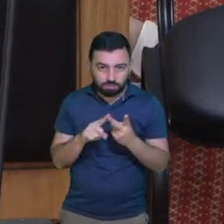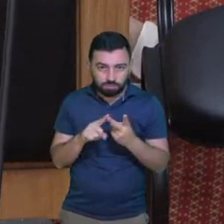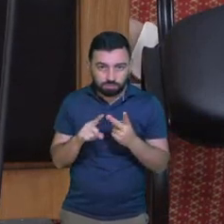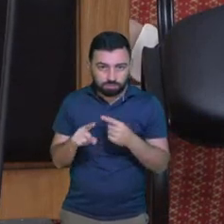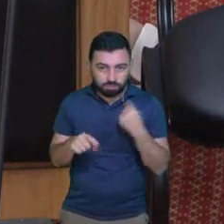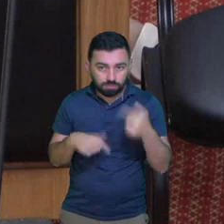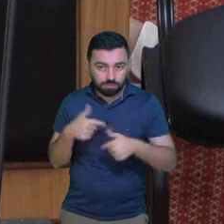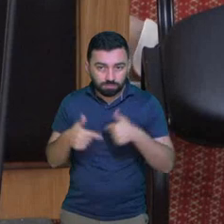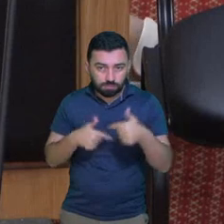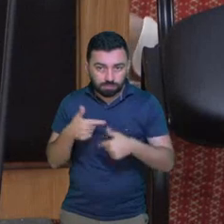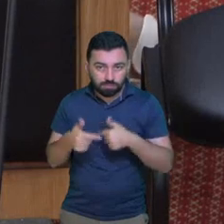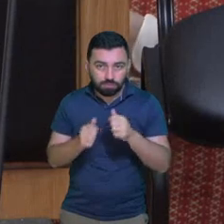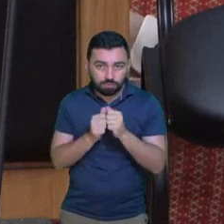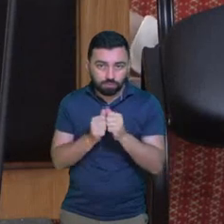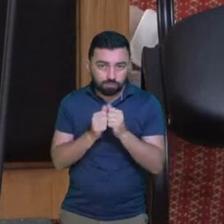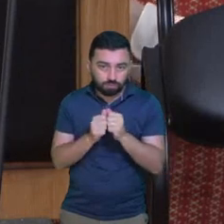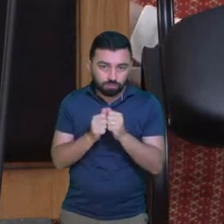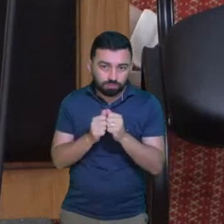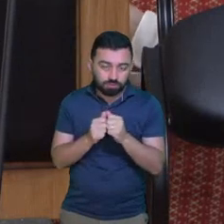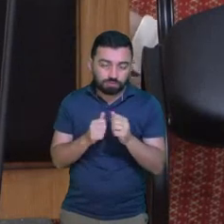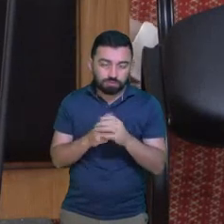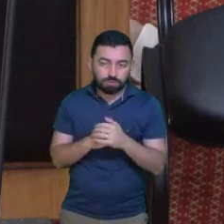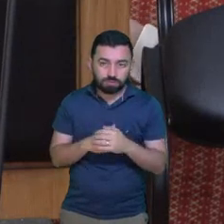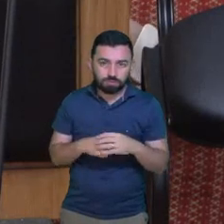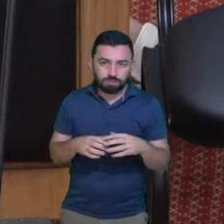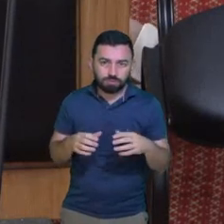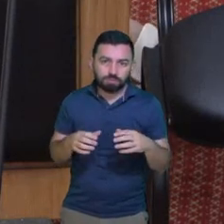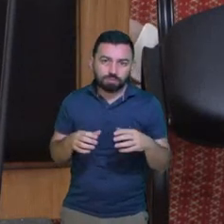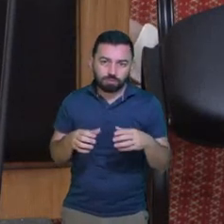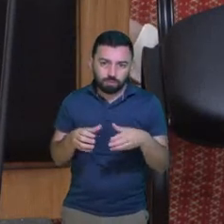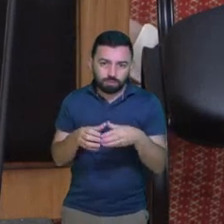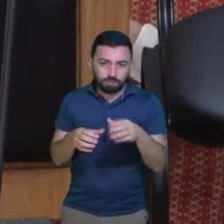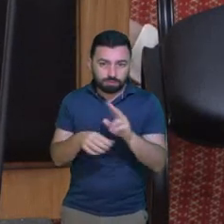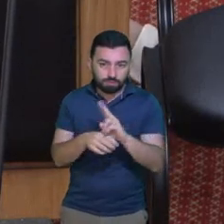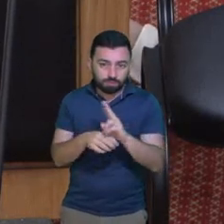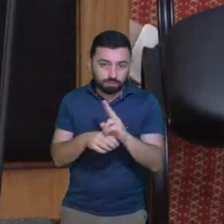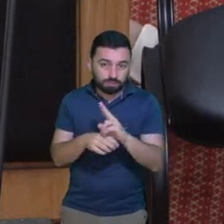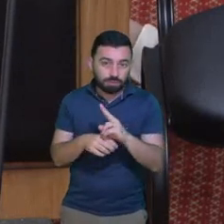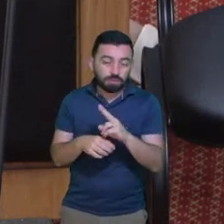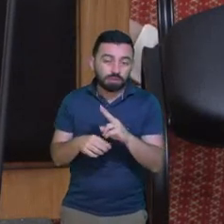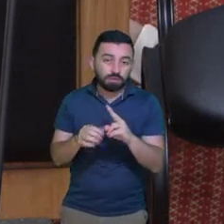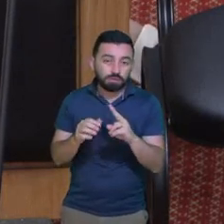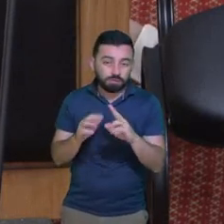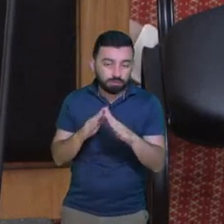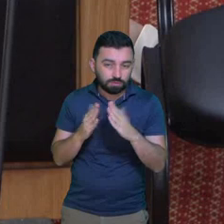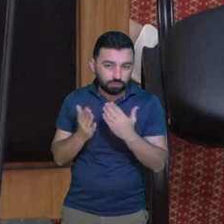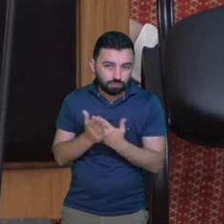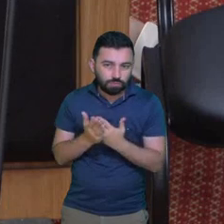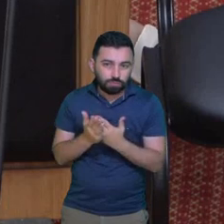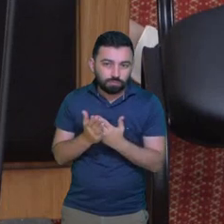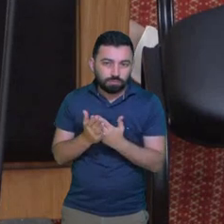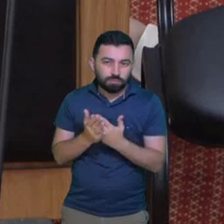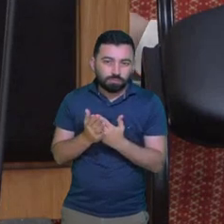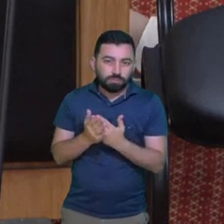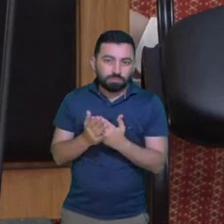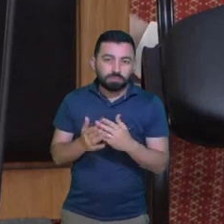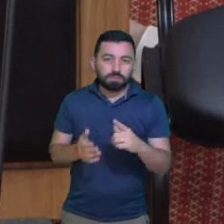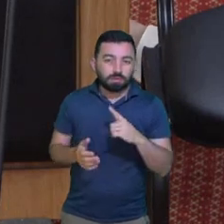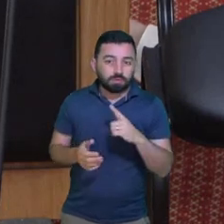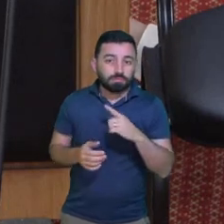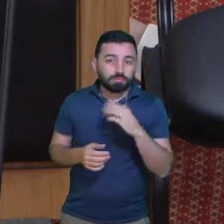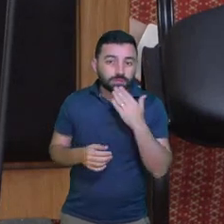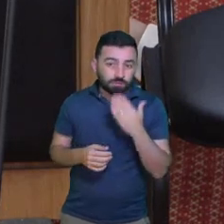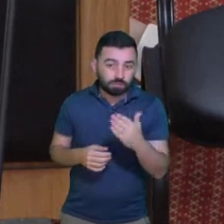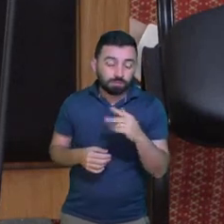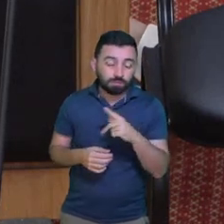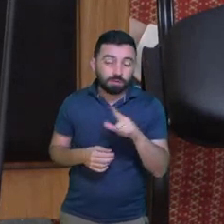eh com o comitê da da segurança nas escolas no comitê no documento nós temos a solicitação de uma